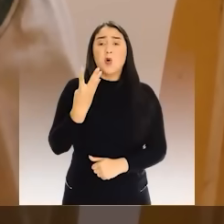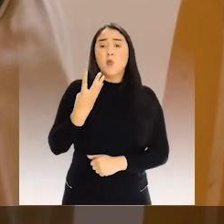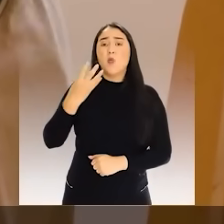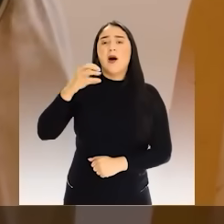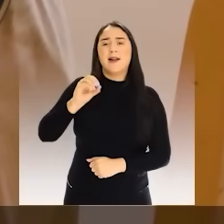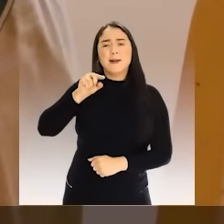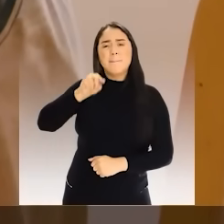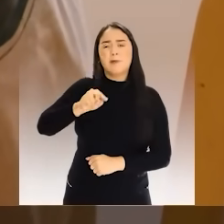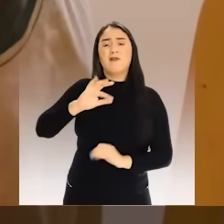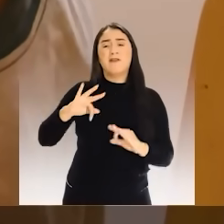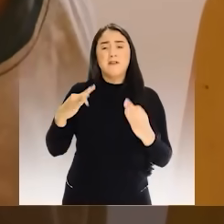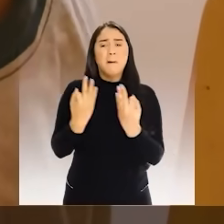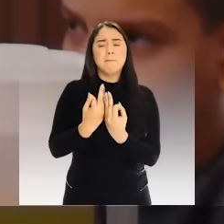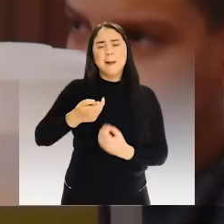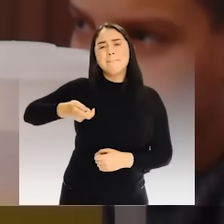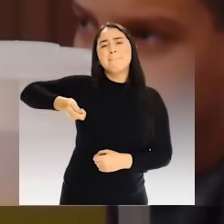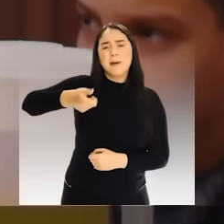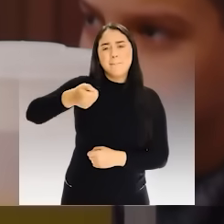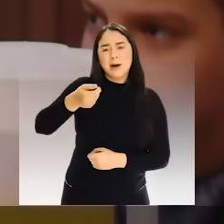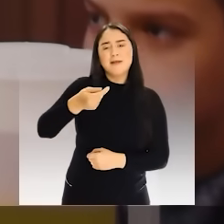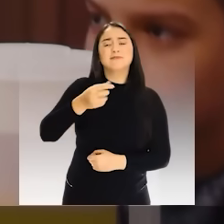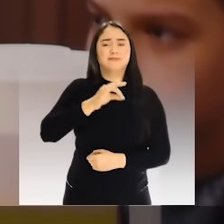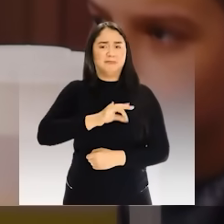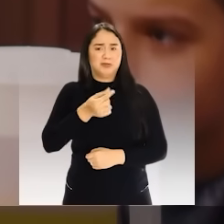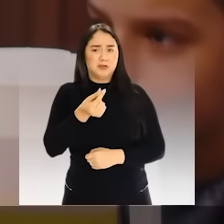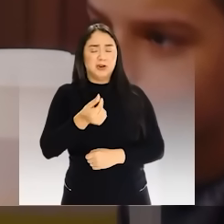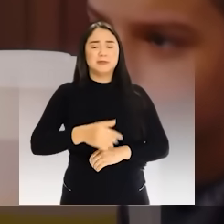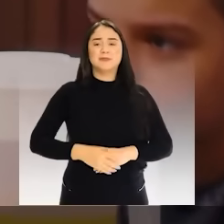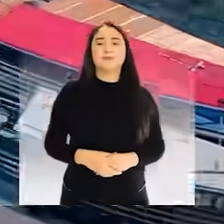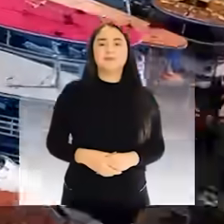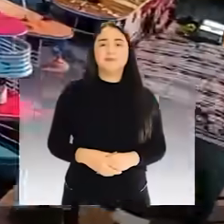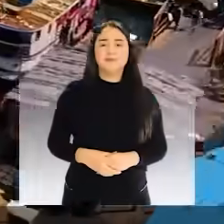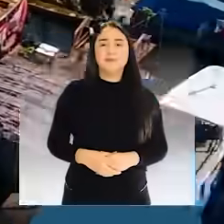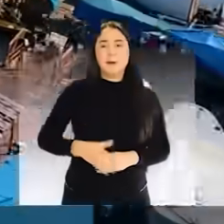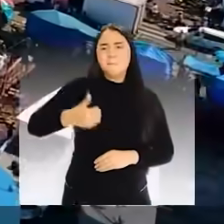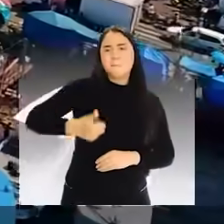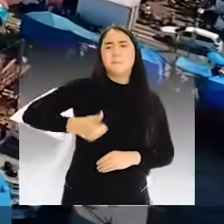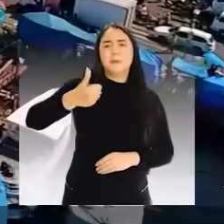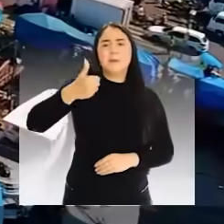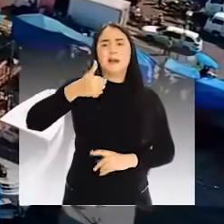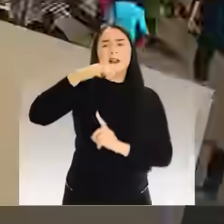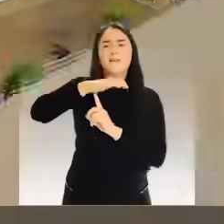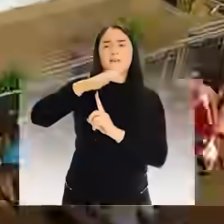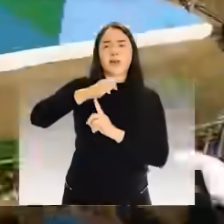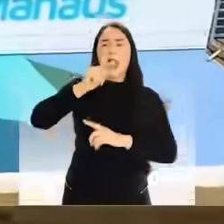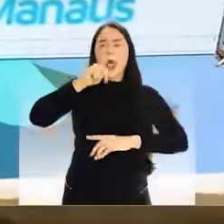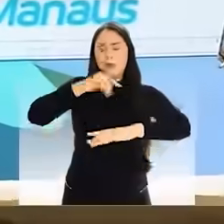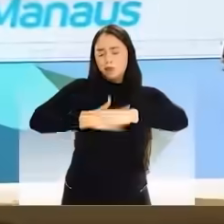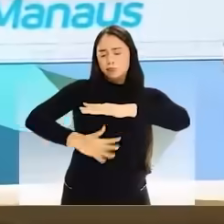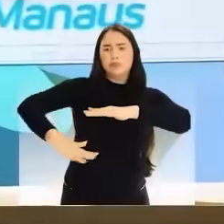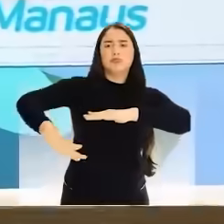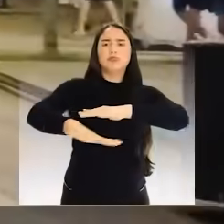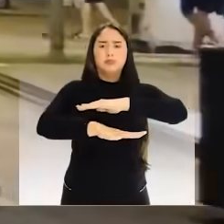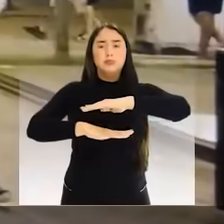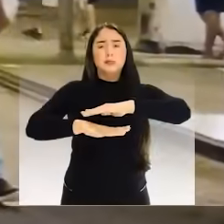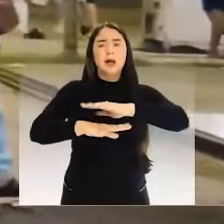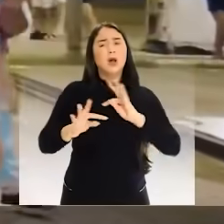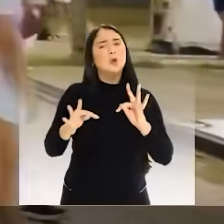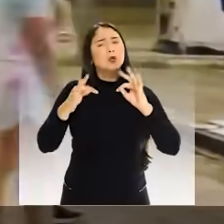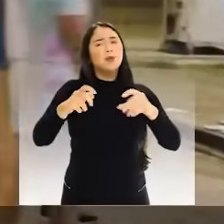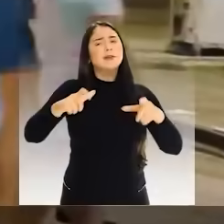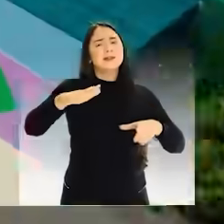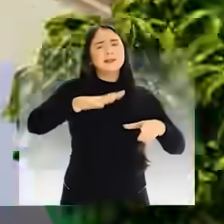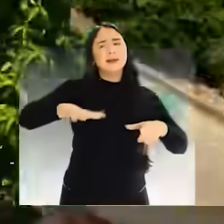40 mil famílias foram beneficiadas com auxílio Manauara primeira feira flutuante do Brasil em